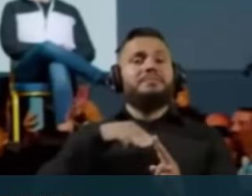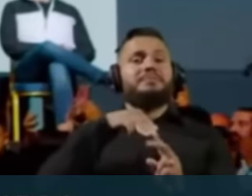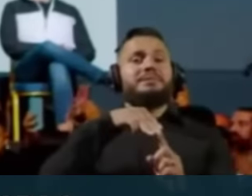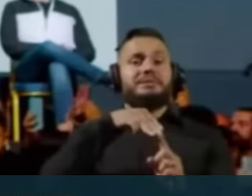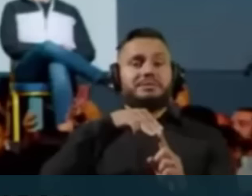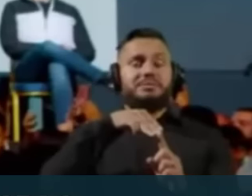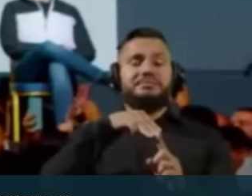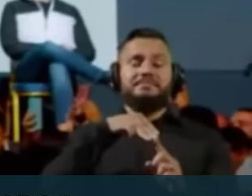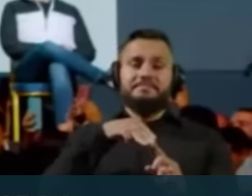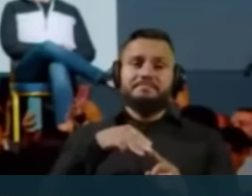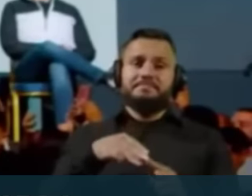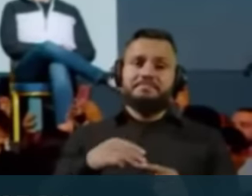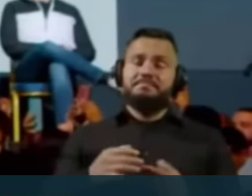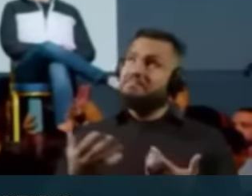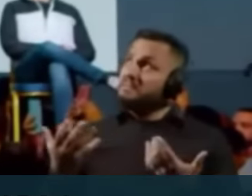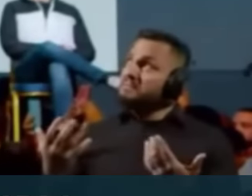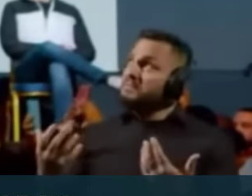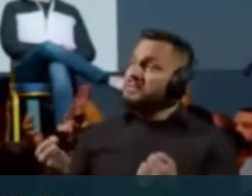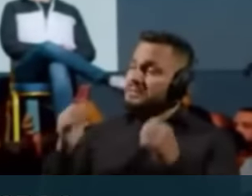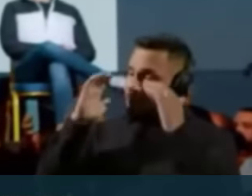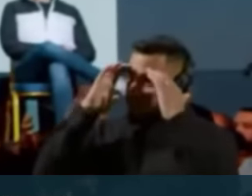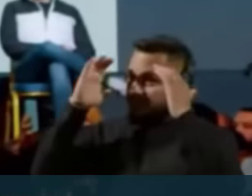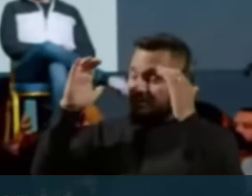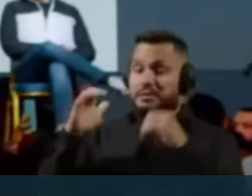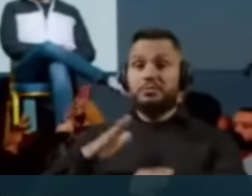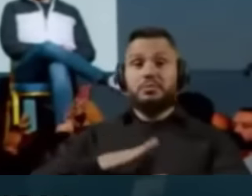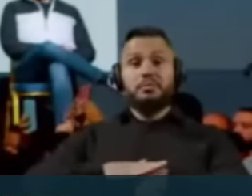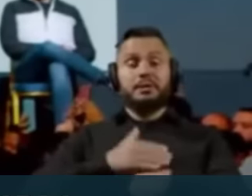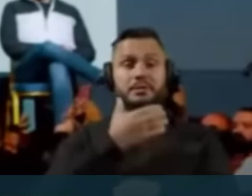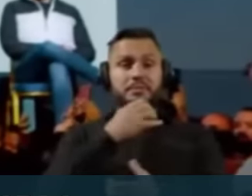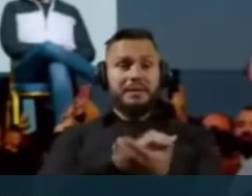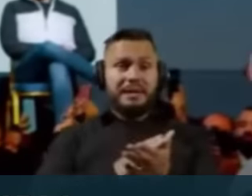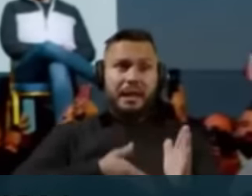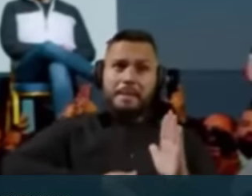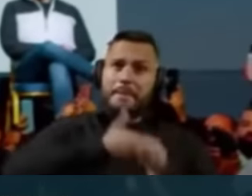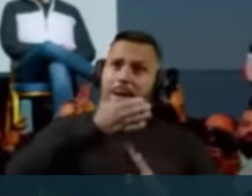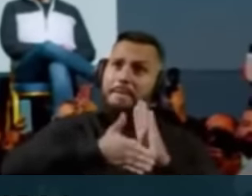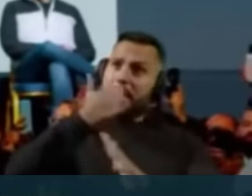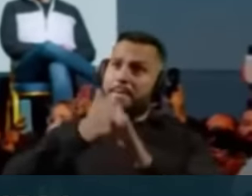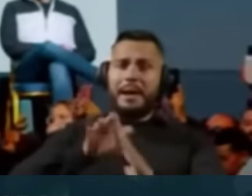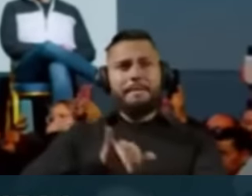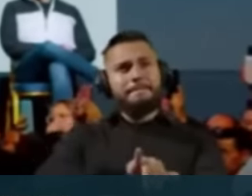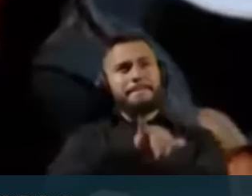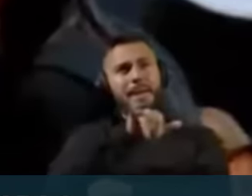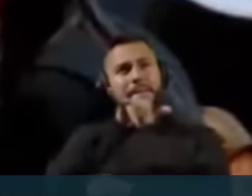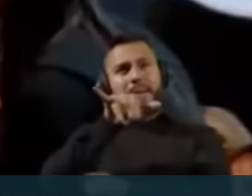mãos. E quando ele viajava, Nicolas, por todos os estados e que tinha